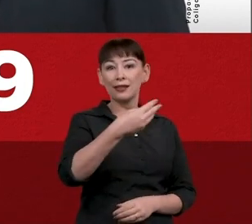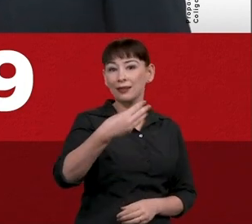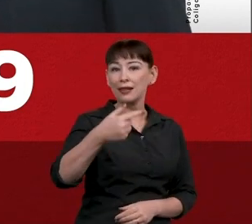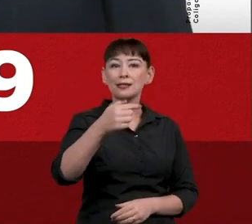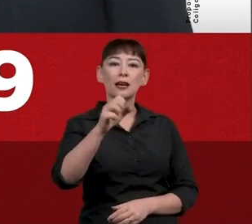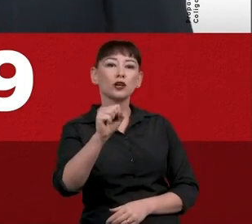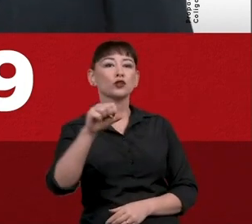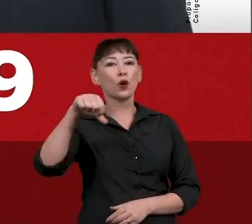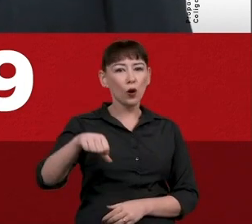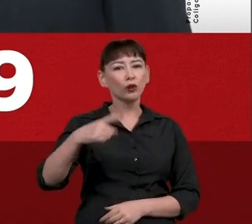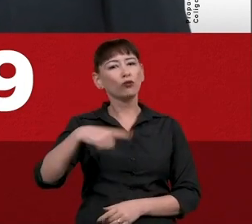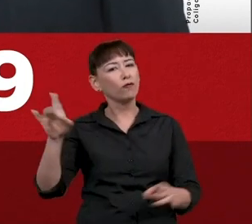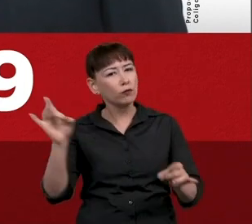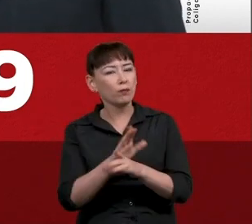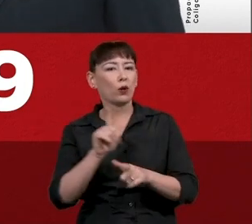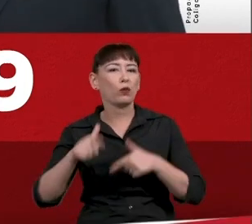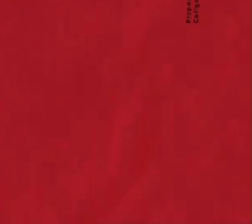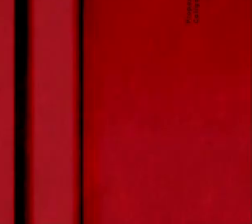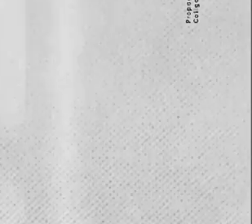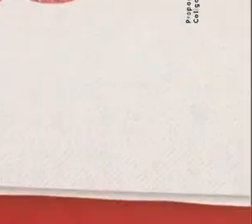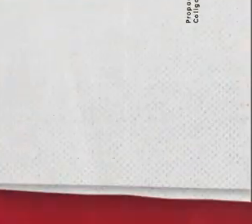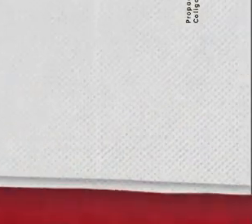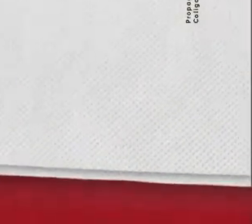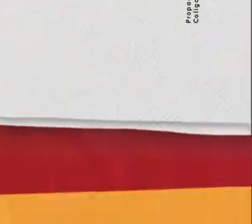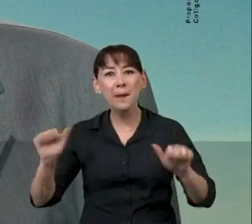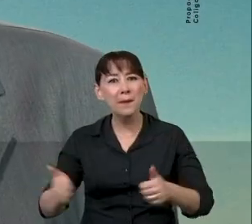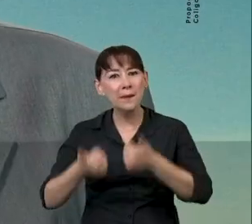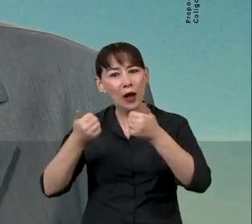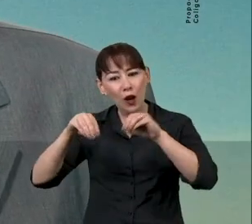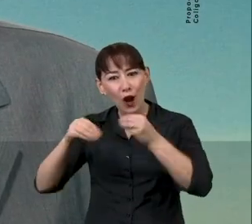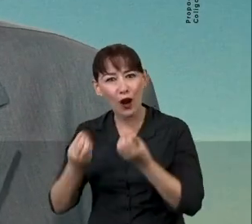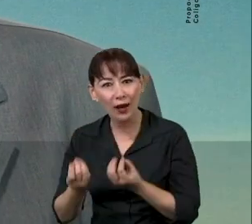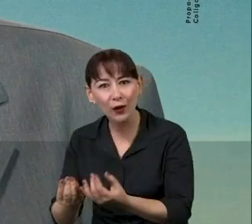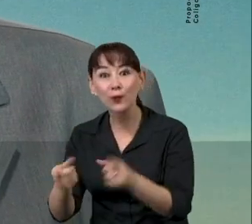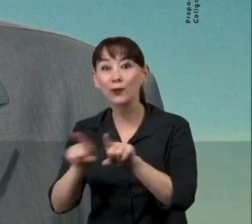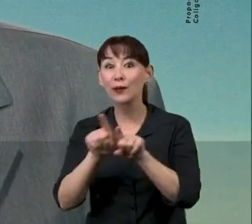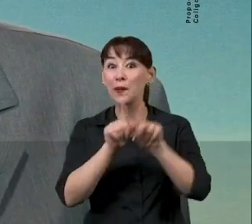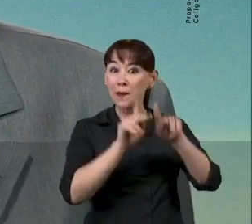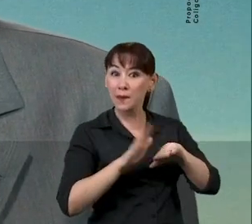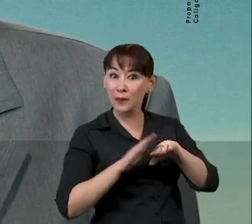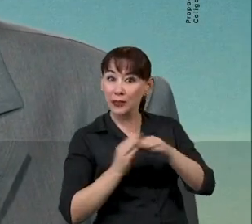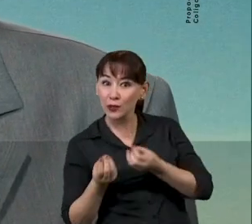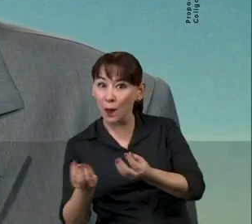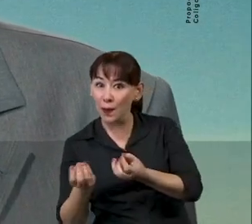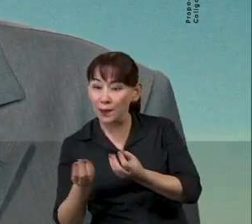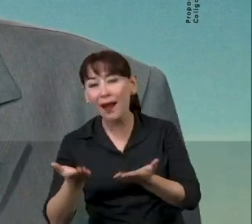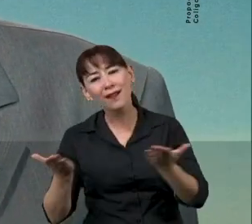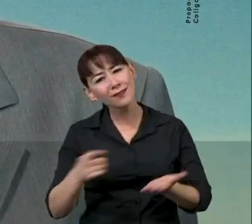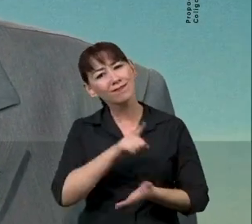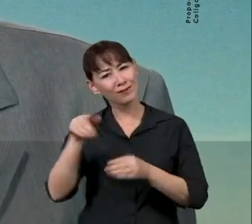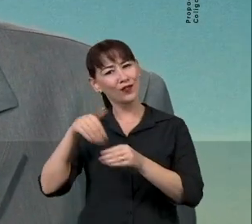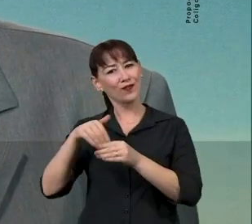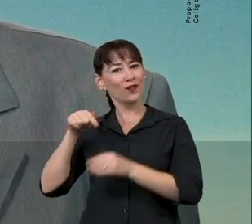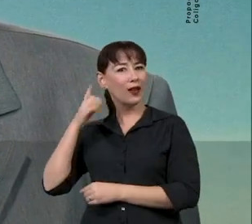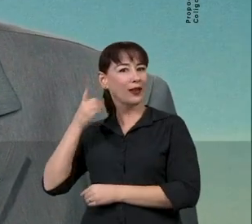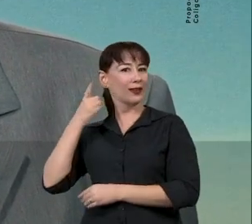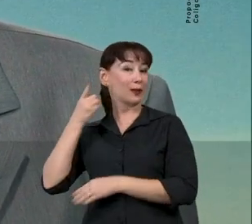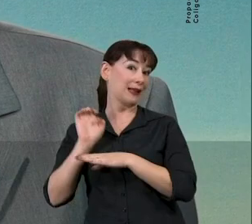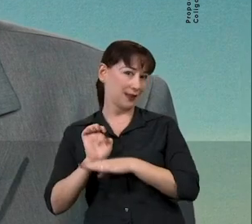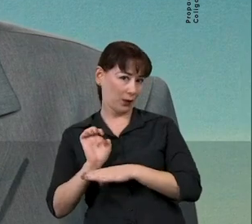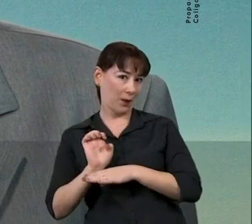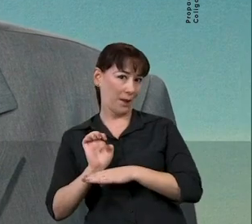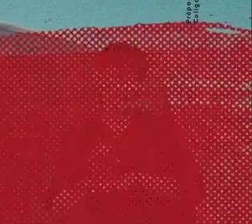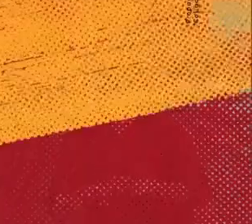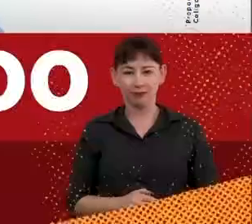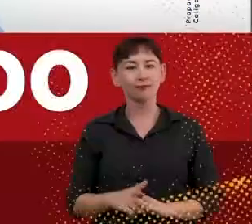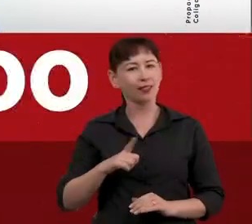Guimarães, 13789. Pronto para a luta. Para fortalecer a agricultura e os produtores mineiros, vote nos nossos